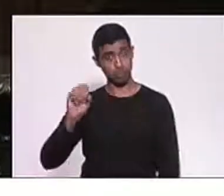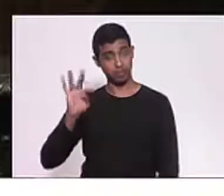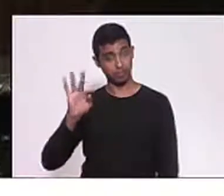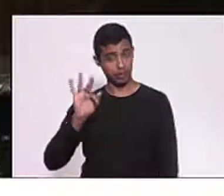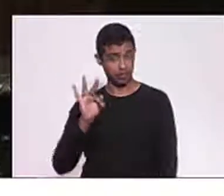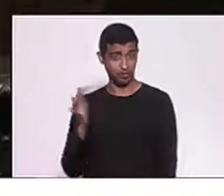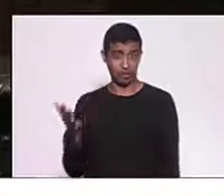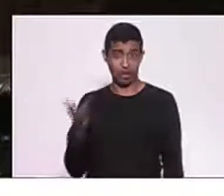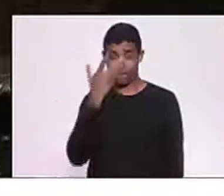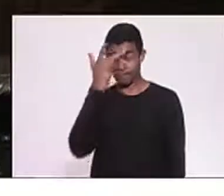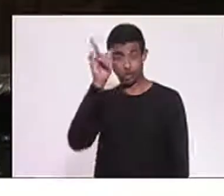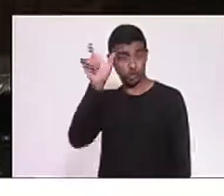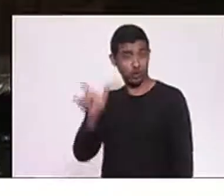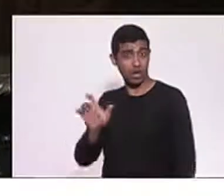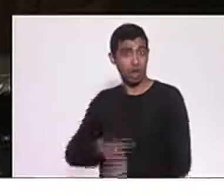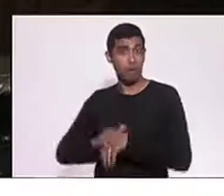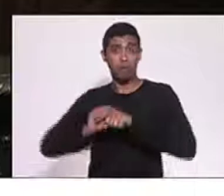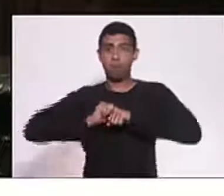Alguém vazou isso.